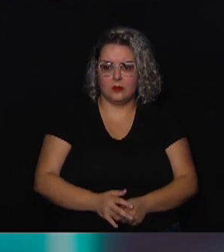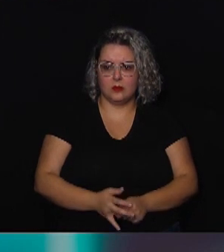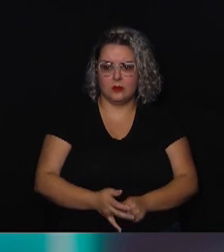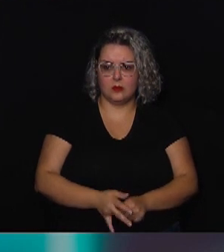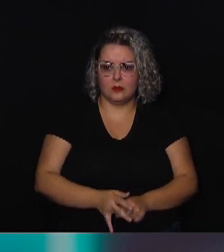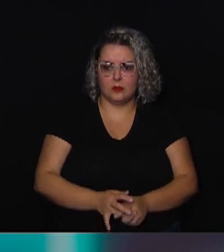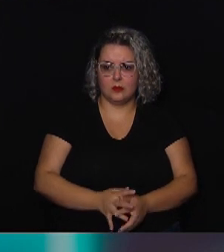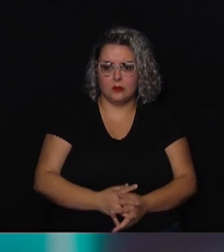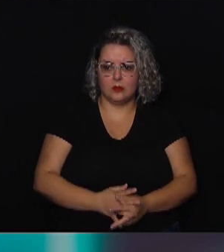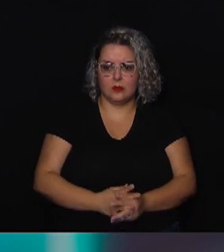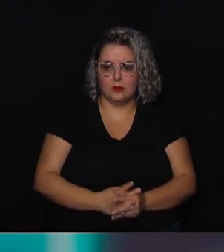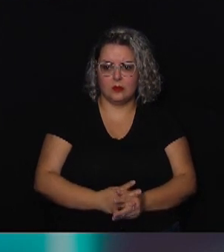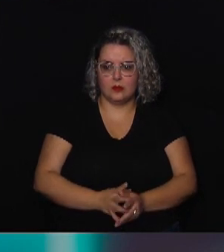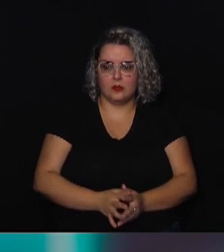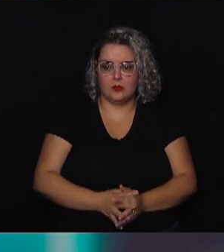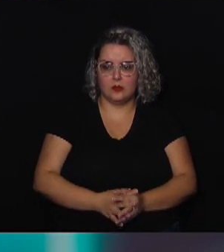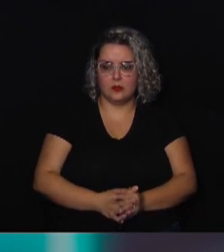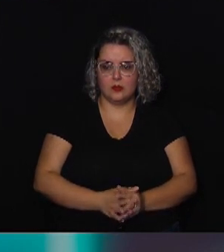condição que está